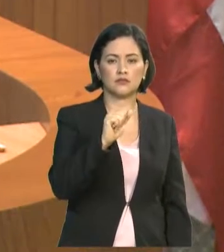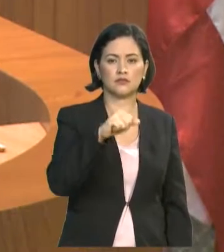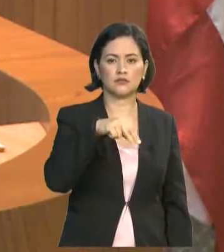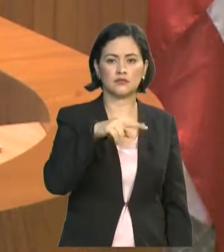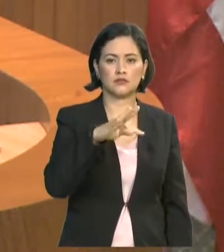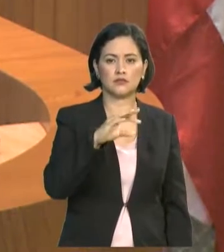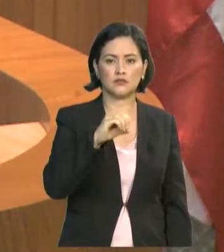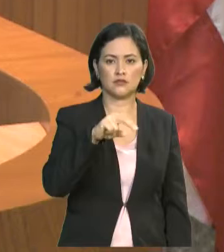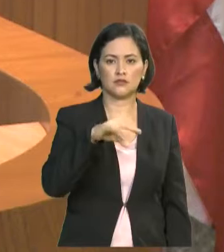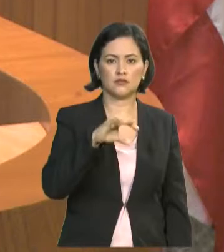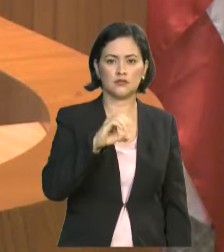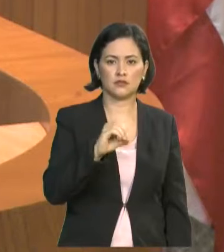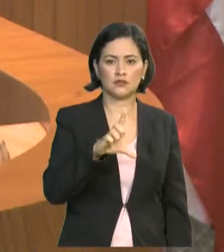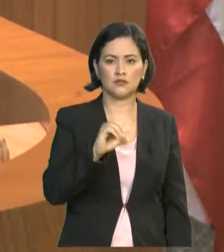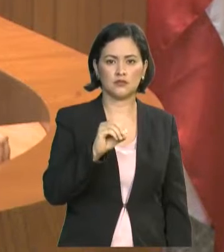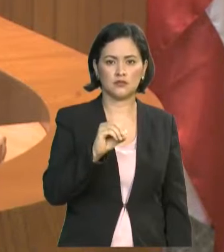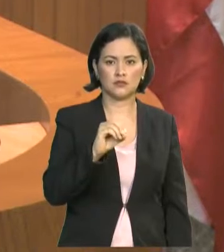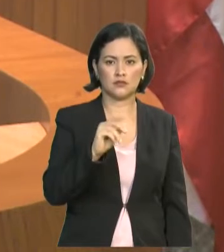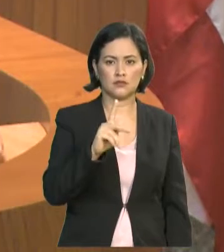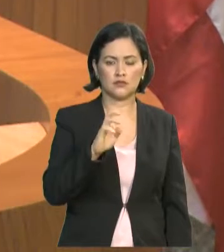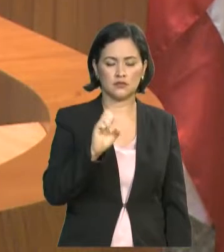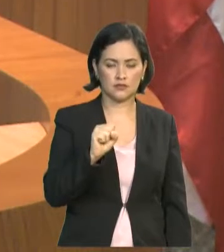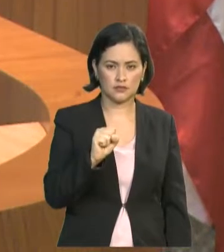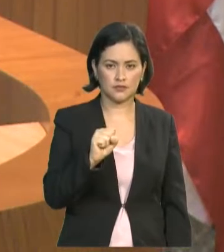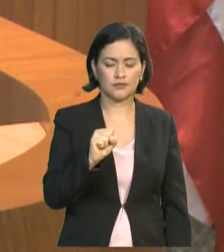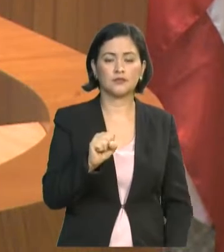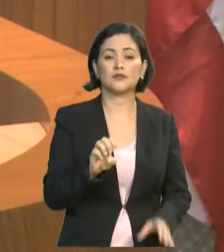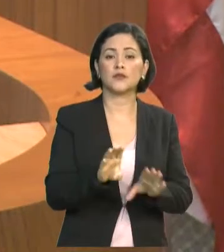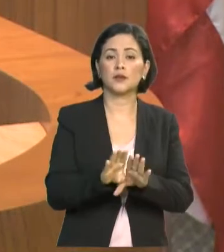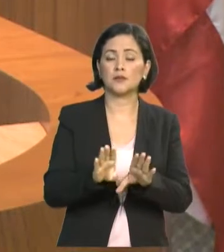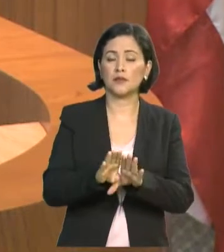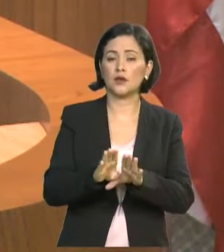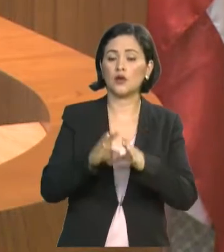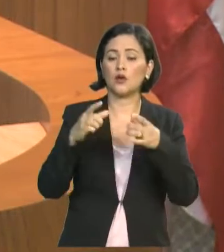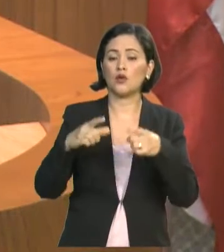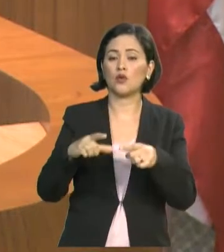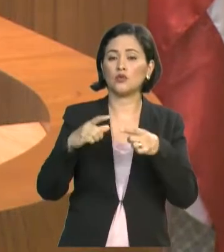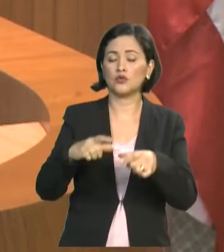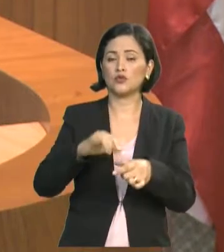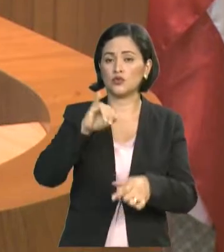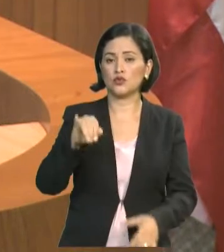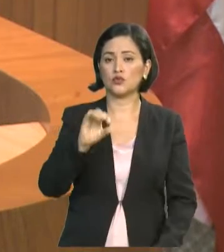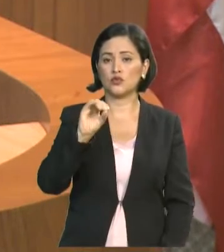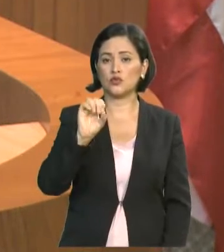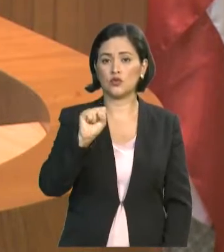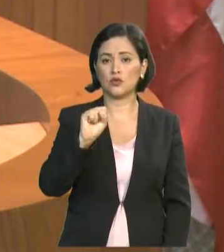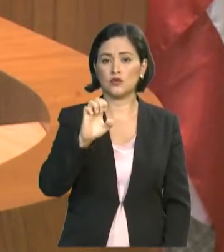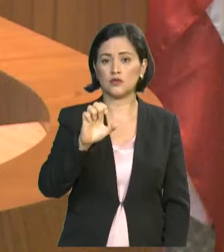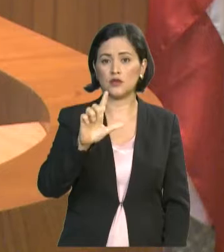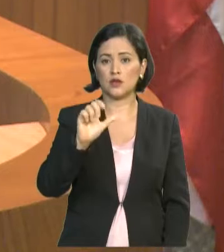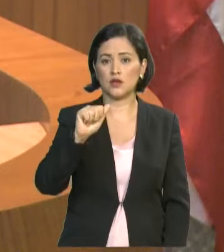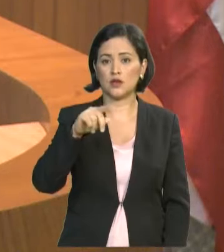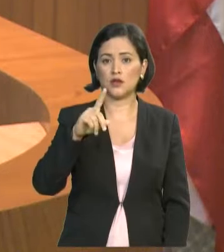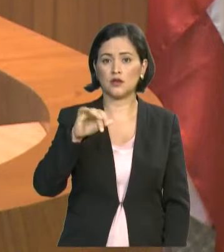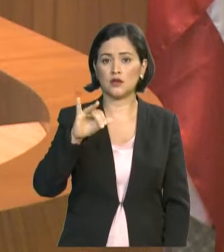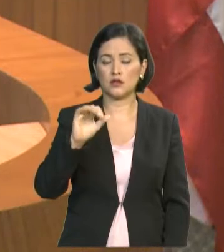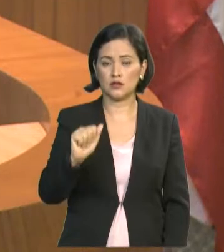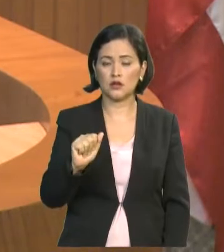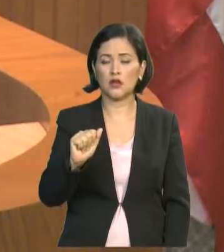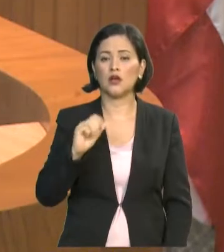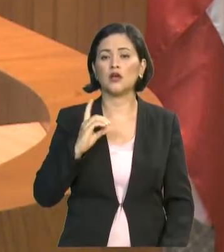na cidade de Joselândia, ao lado do ex-prefeito Biné Soares, do